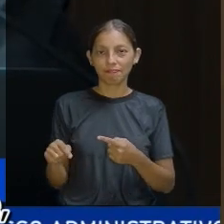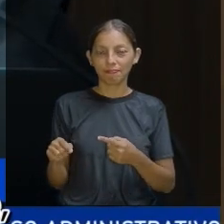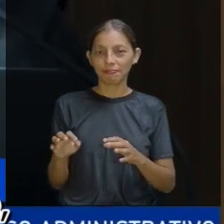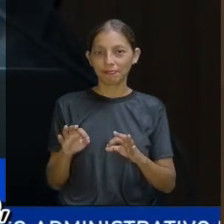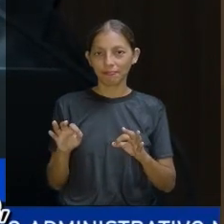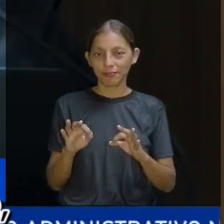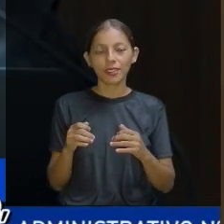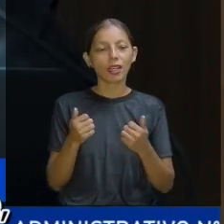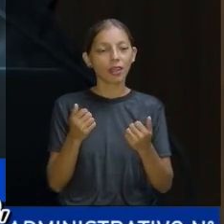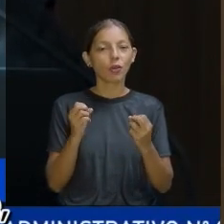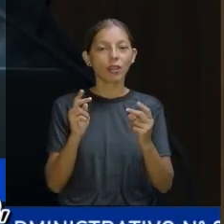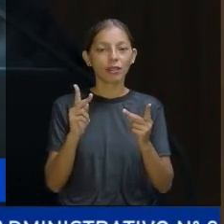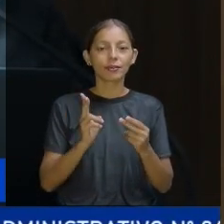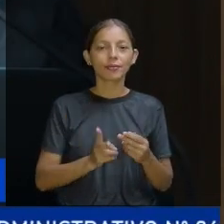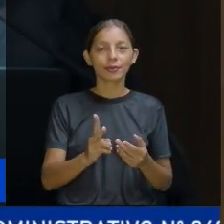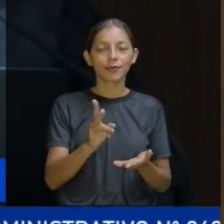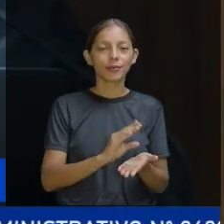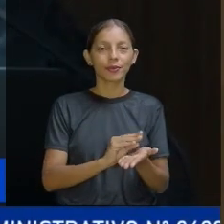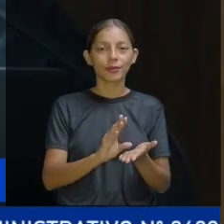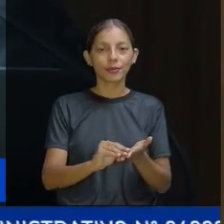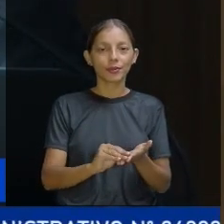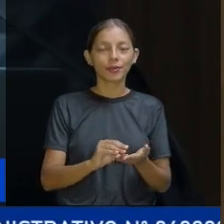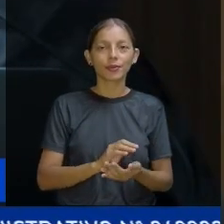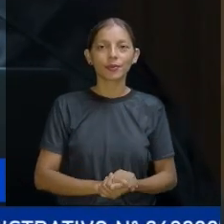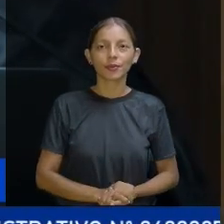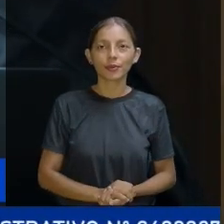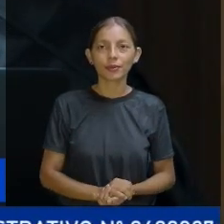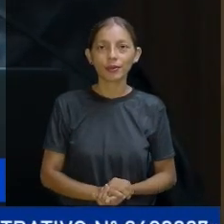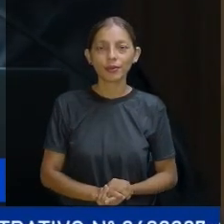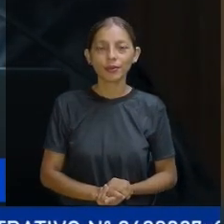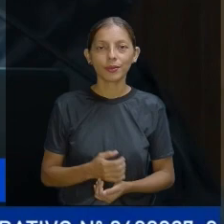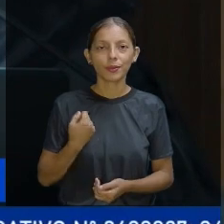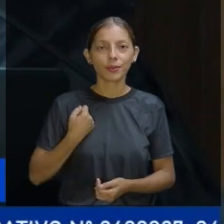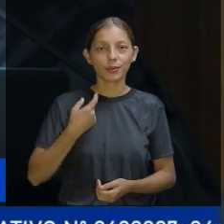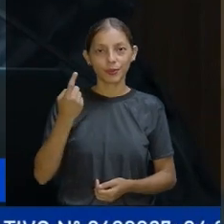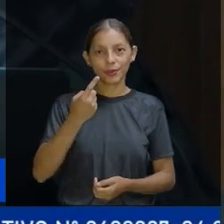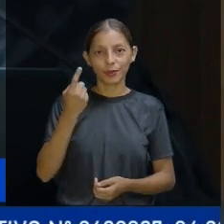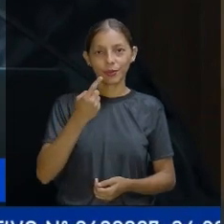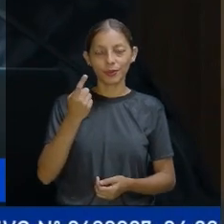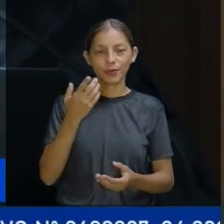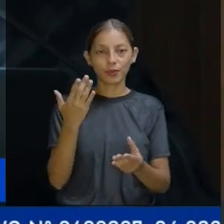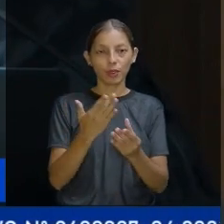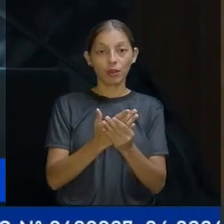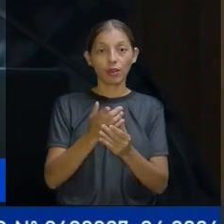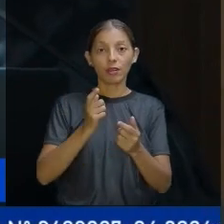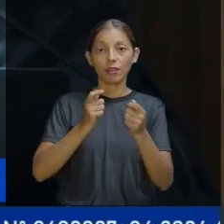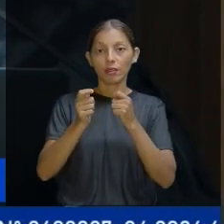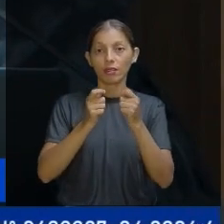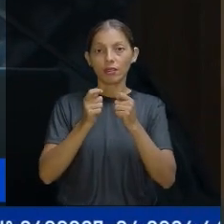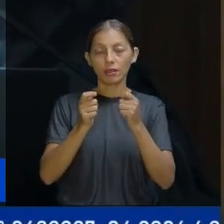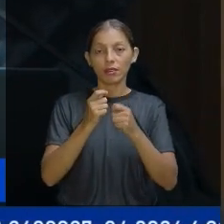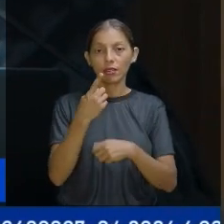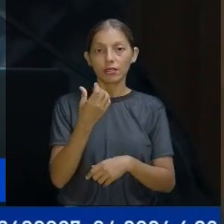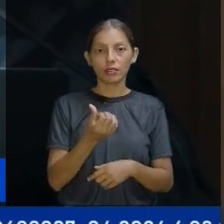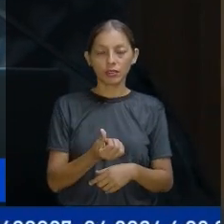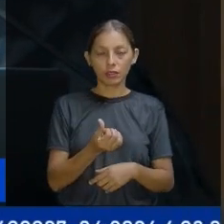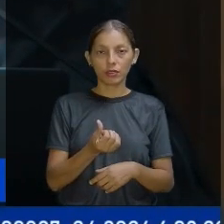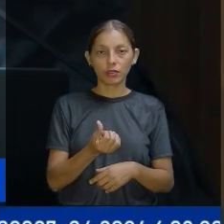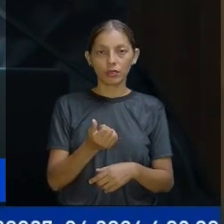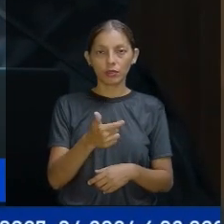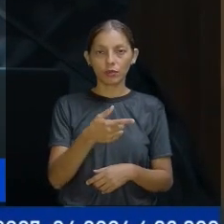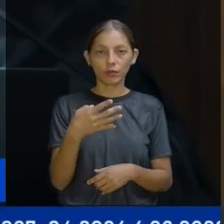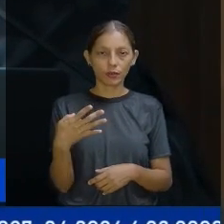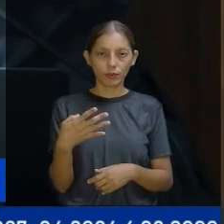aprovada. Ata aprovada. Chamo em julgamento o item 1 da pauta, é o processo administrativo 16 de